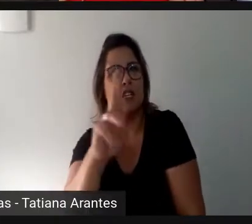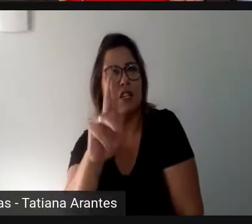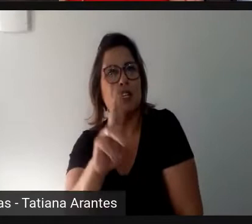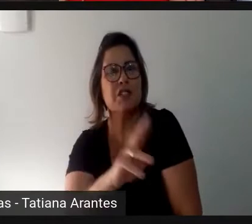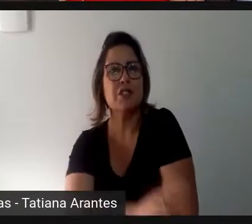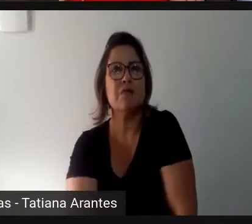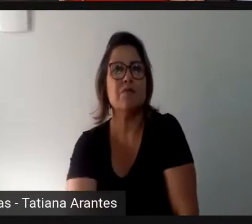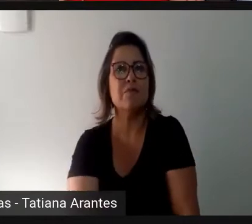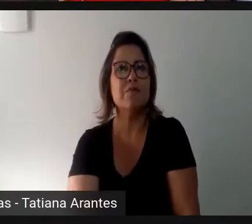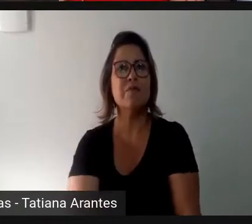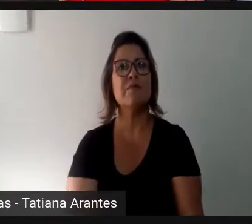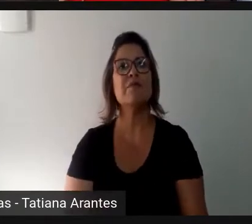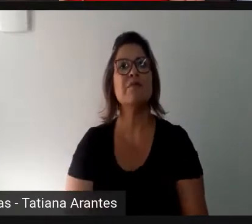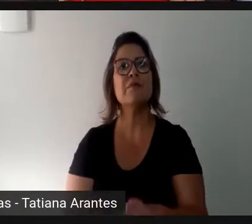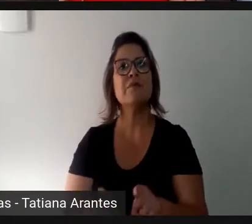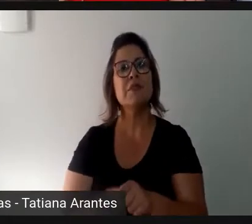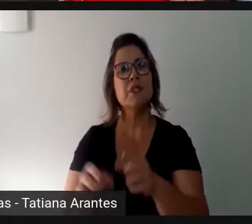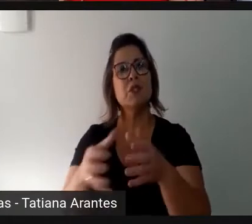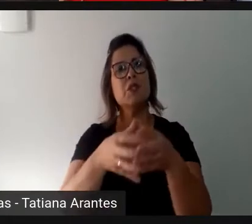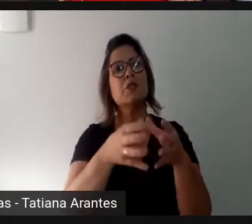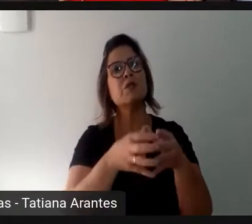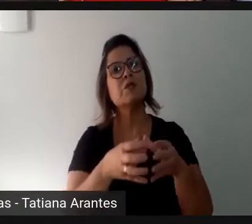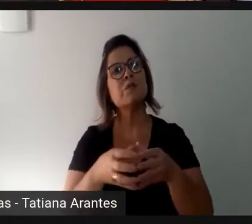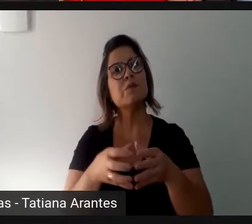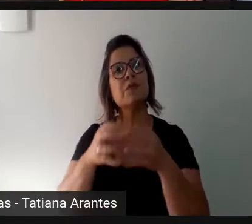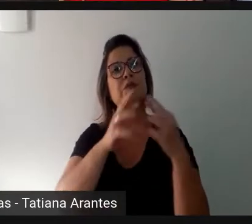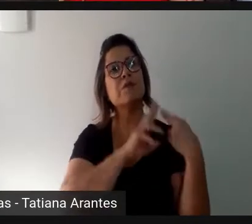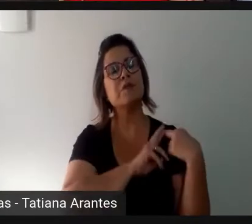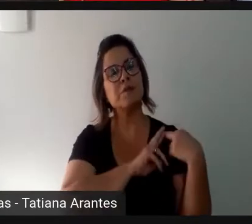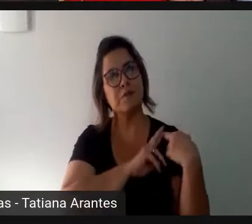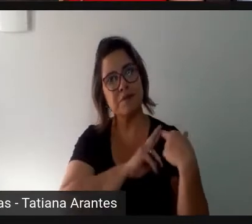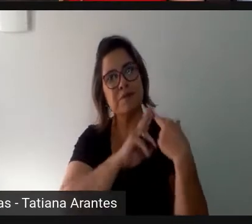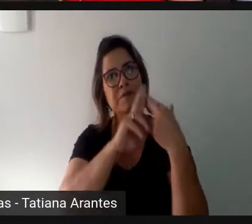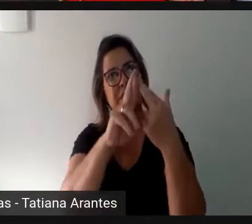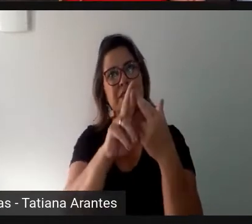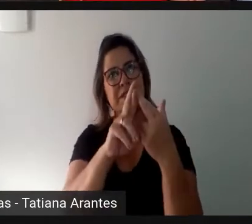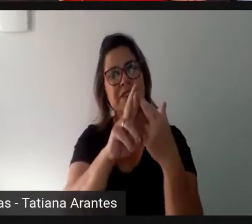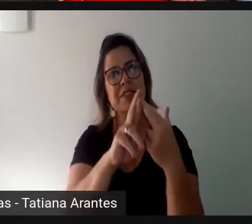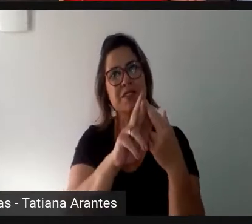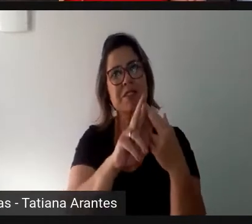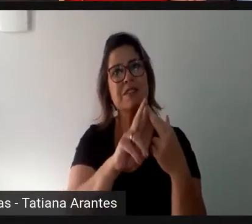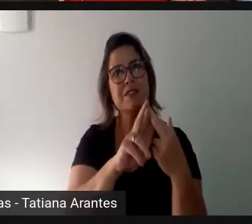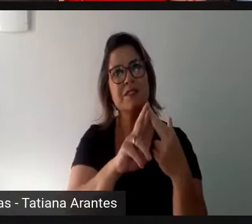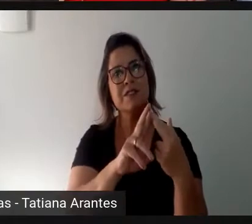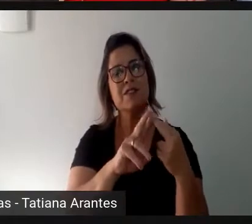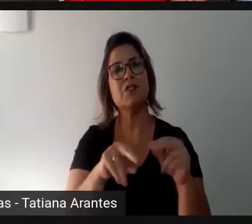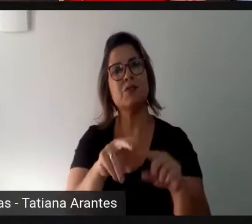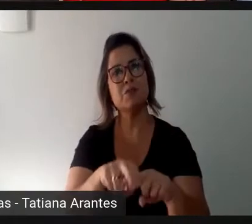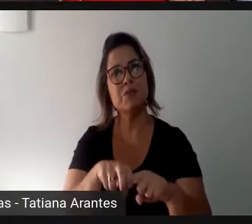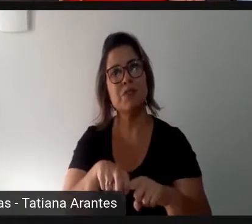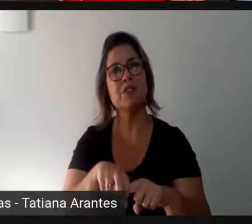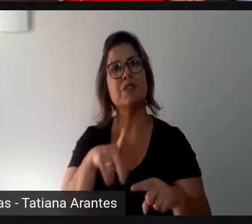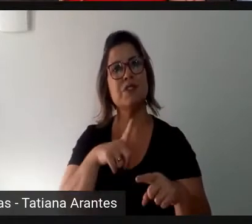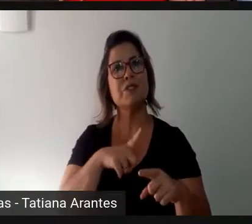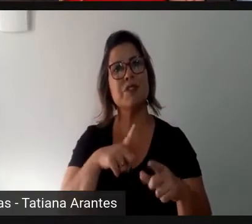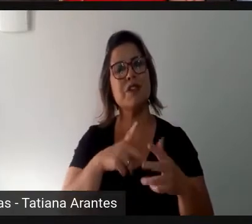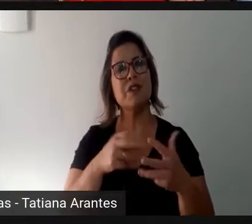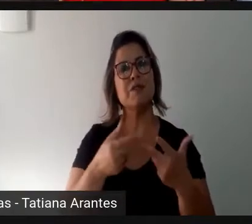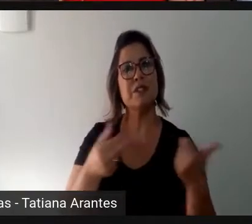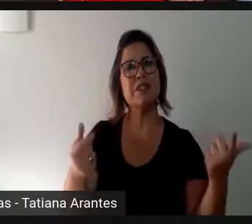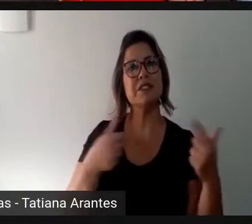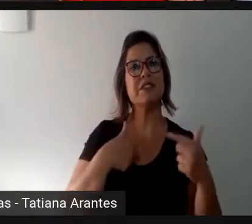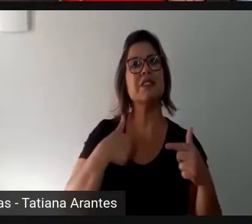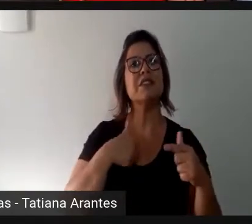assim formada por seus representantes porque o Estado é assim formado, por esse conjunto de estratos